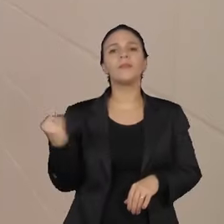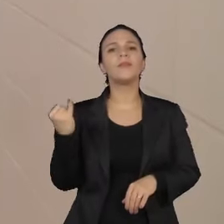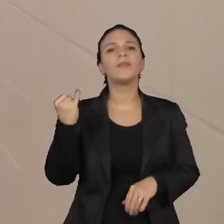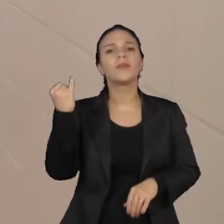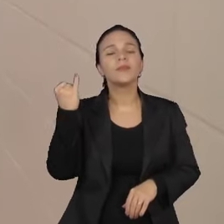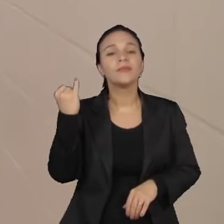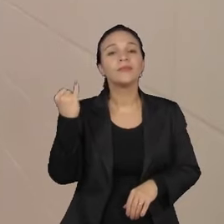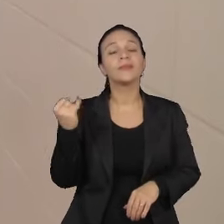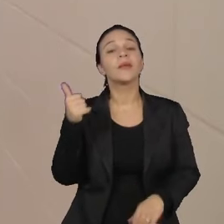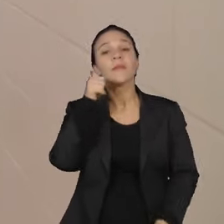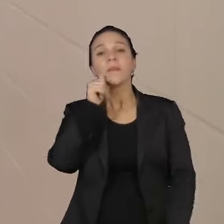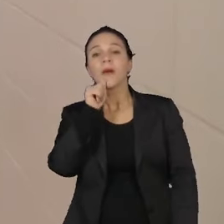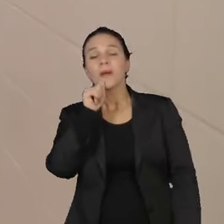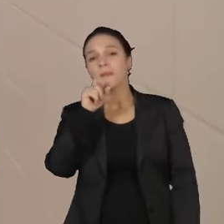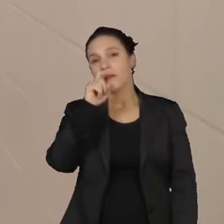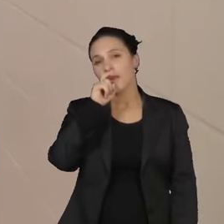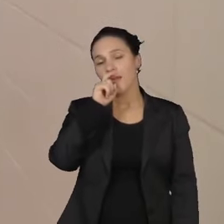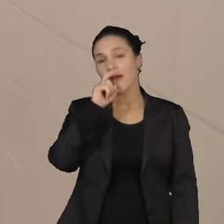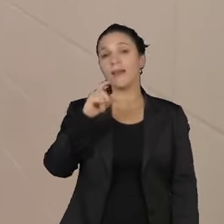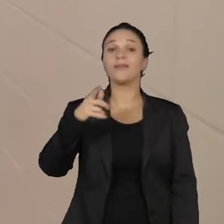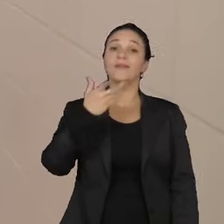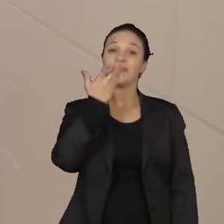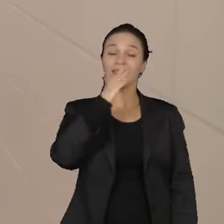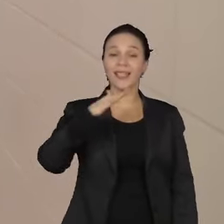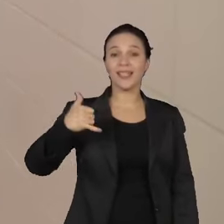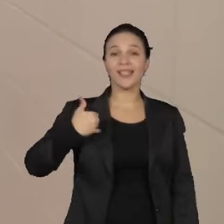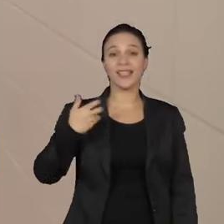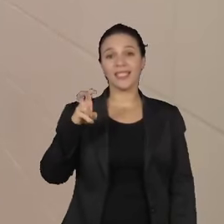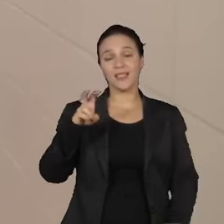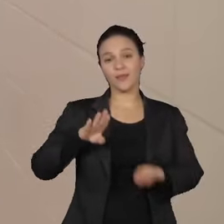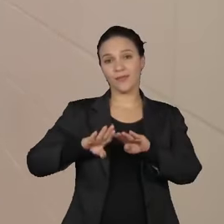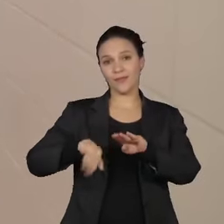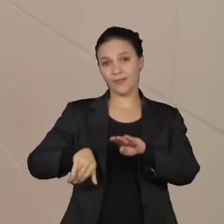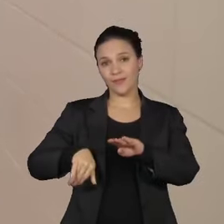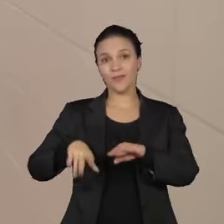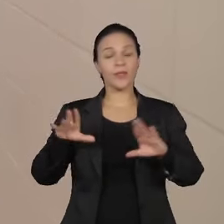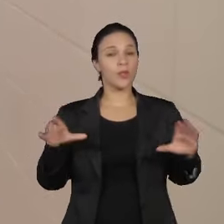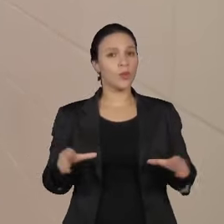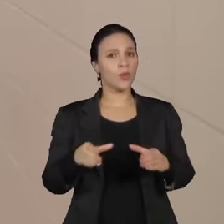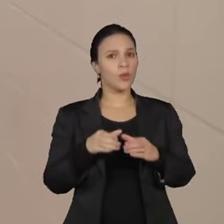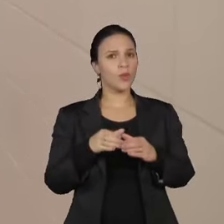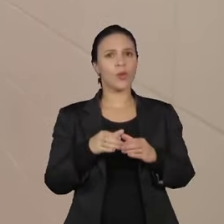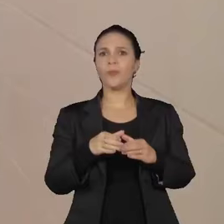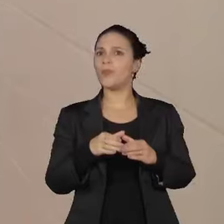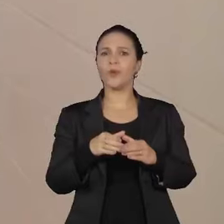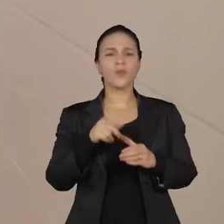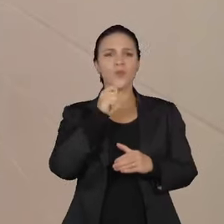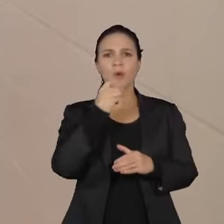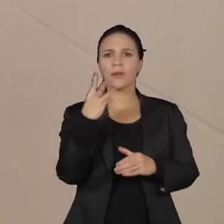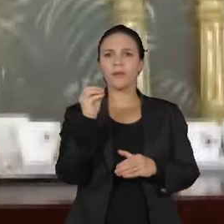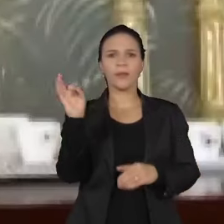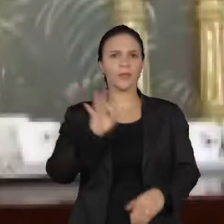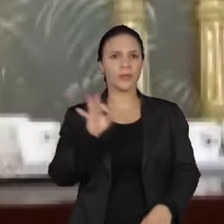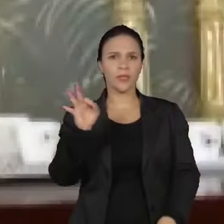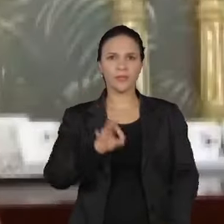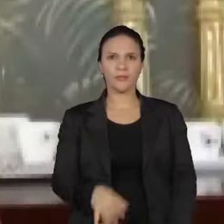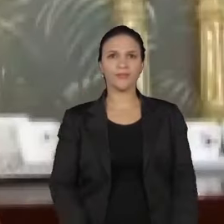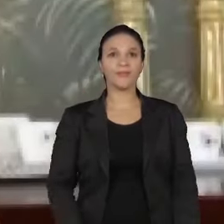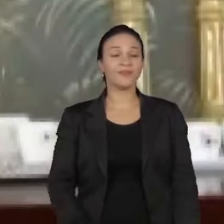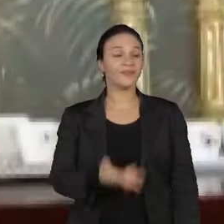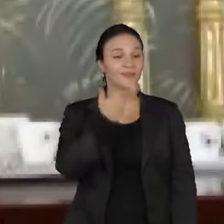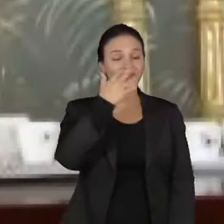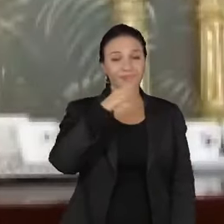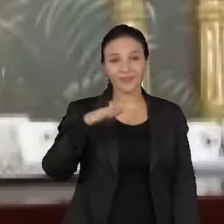para pais e mães de crianças de até 5 anos, grupo em que a cobertura não chega a 30%. As